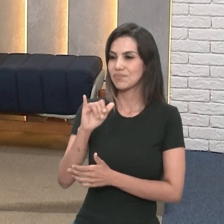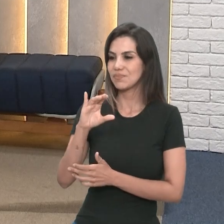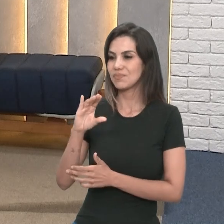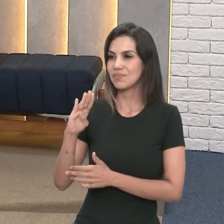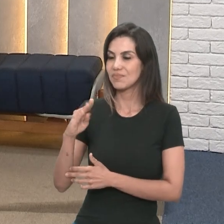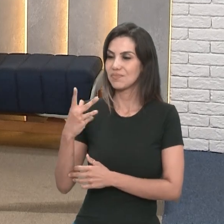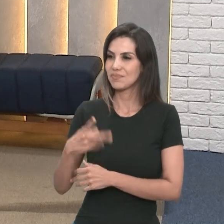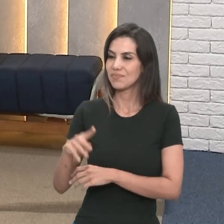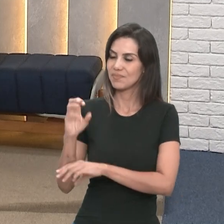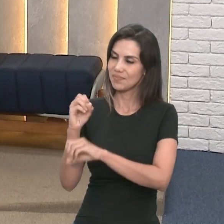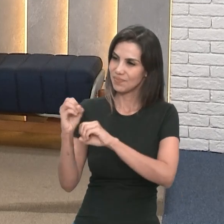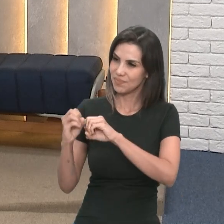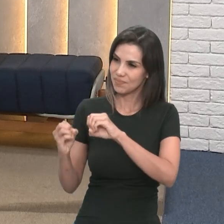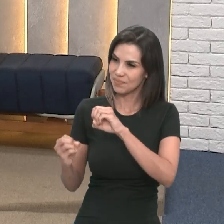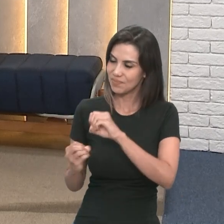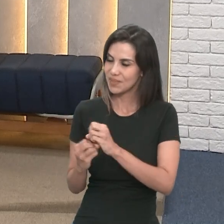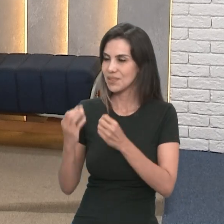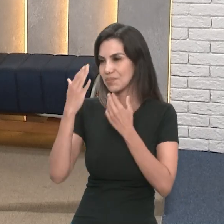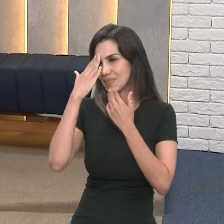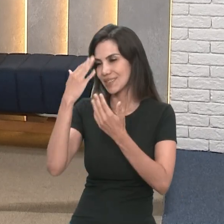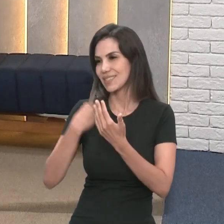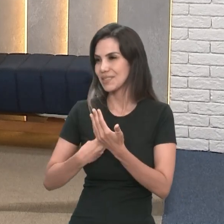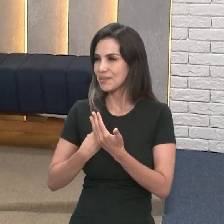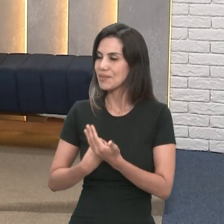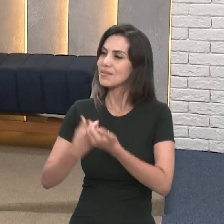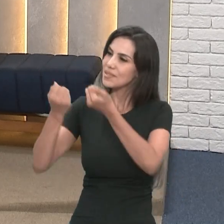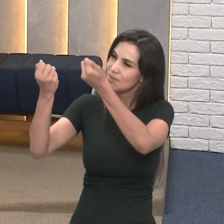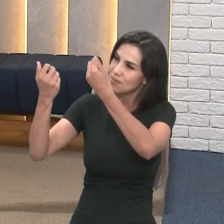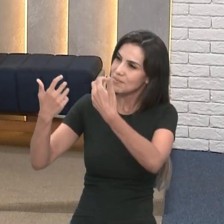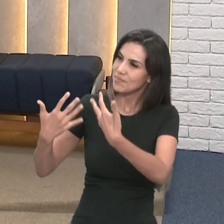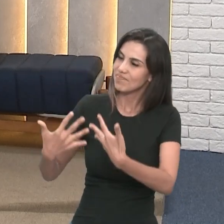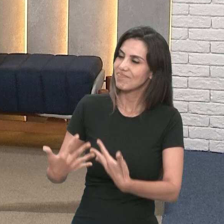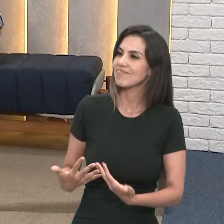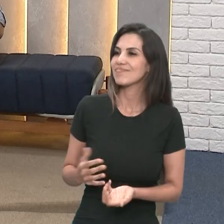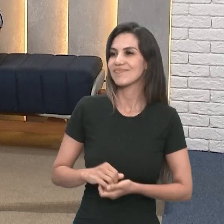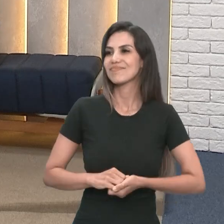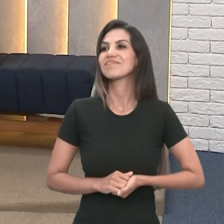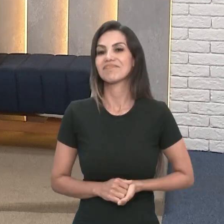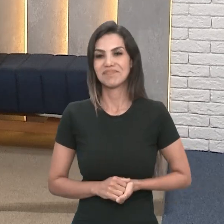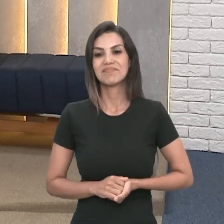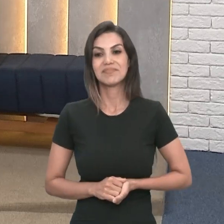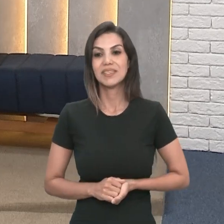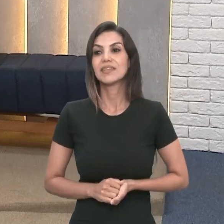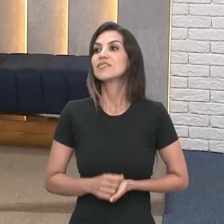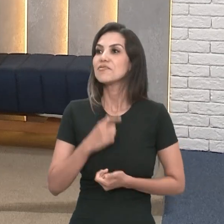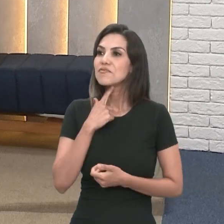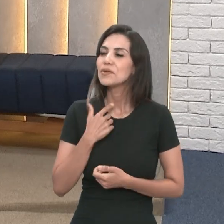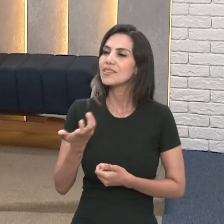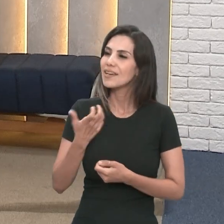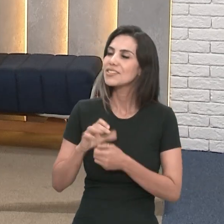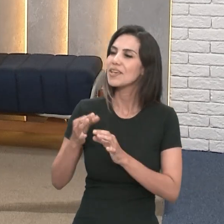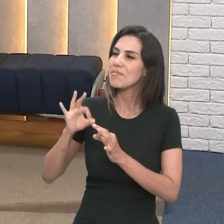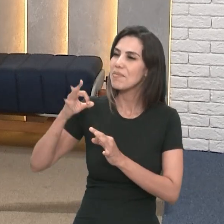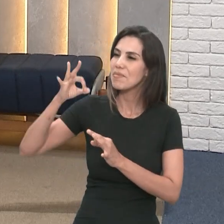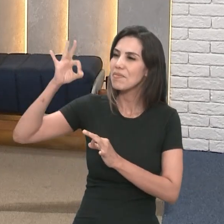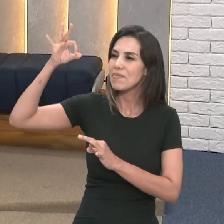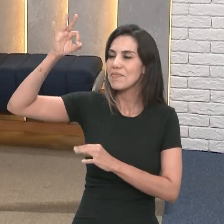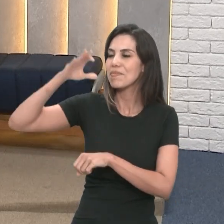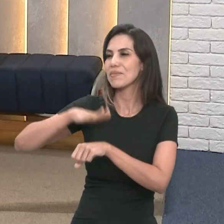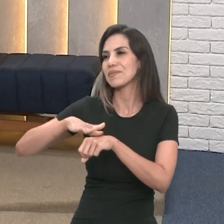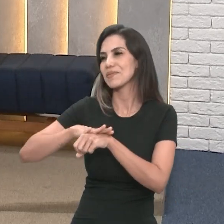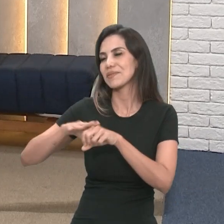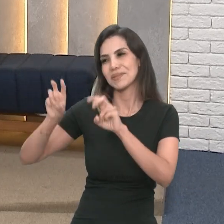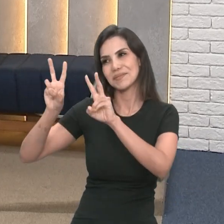Ciências Biológicas da UFG. Muito obrigado pela contribuição do senhor. Como eu disse, com certeza a gente passaria aqui mais a tarde inteira falando sobre esse assunto que tanto